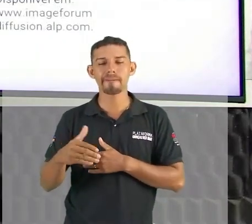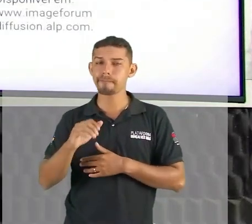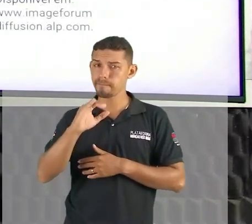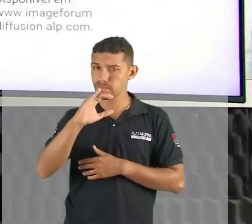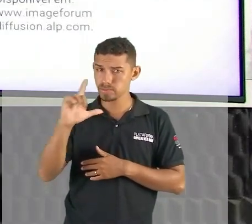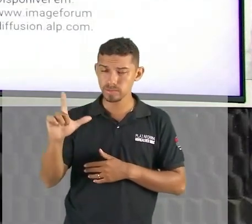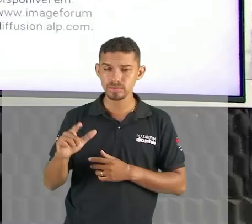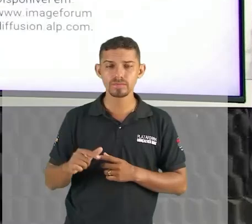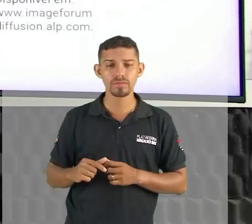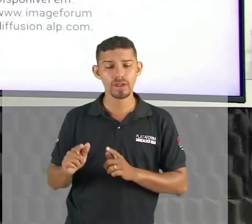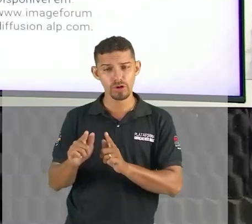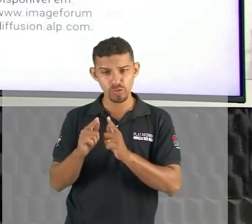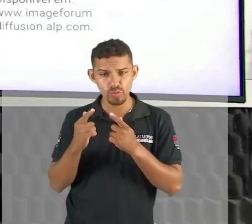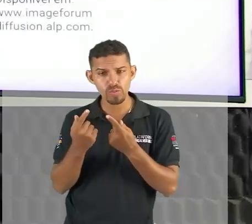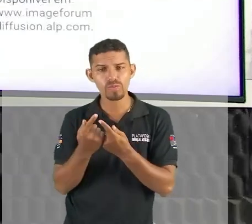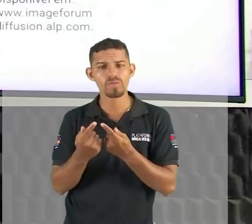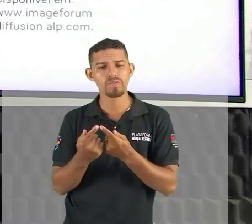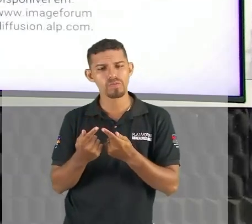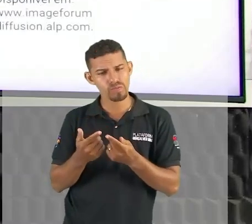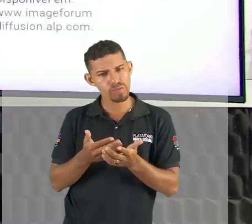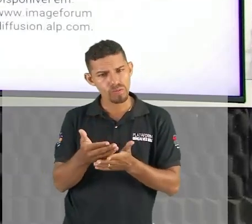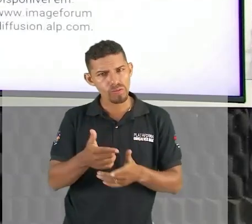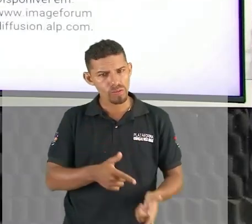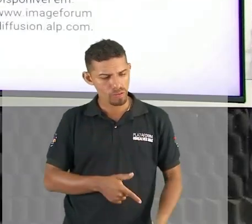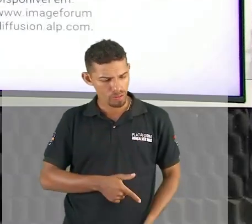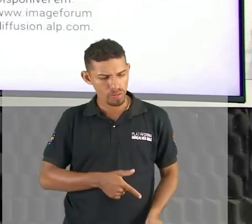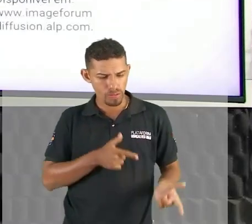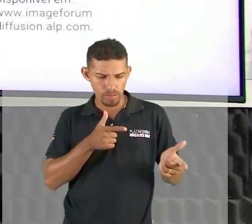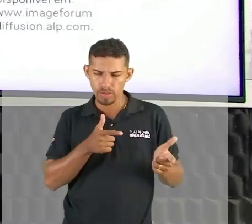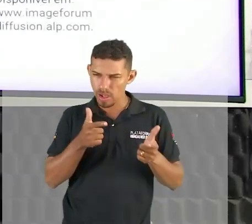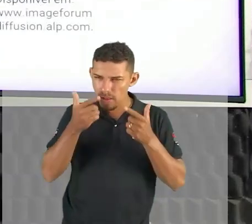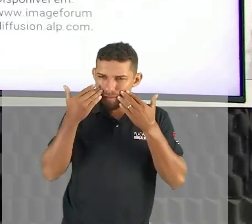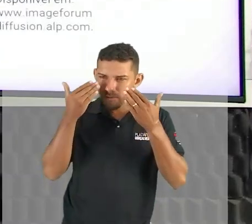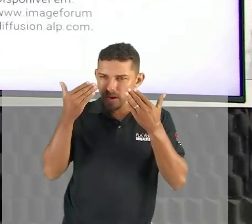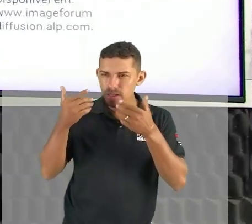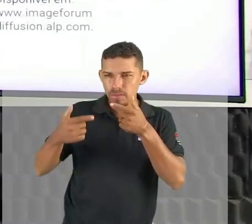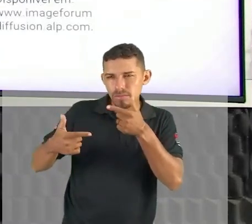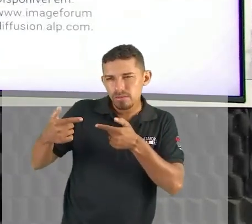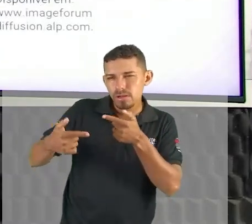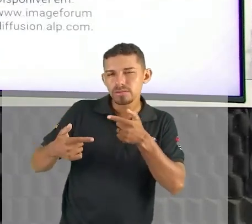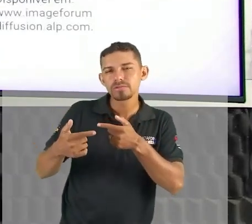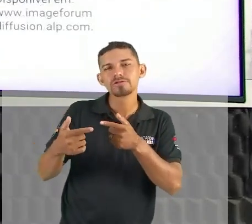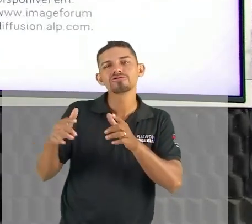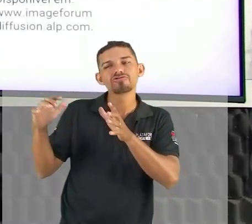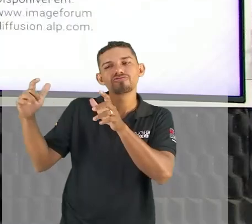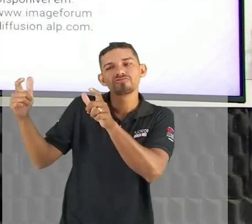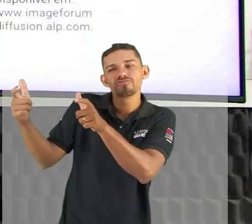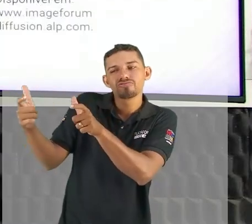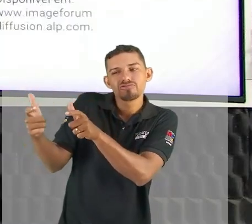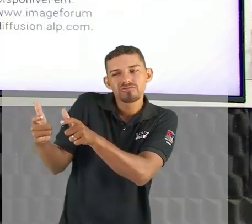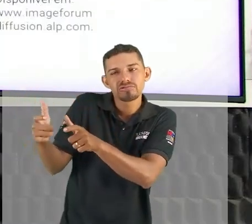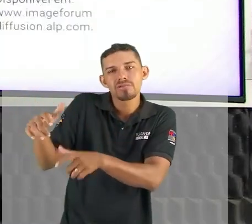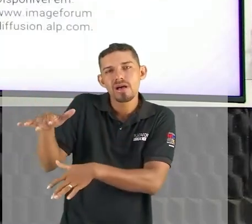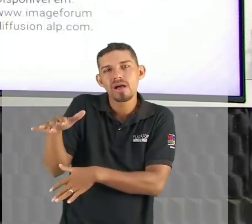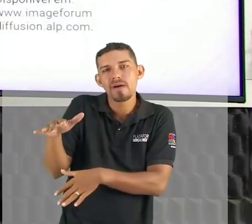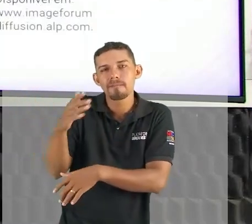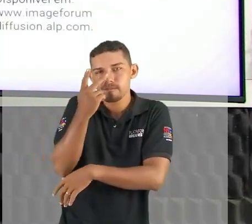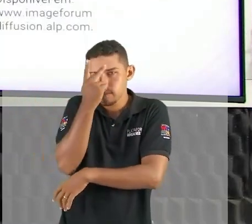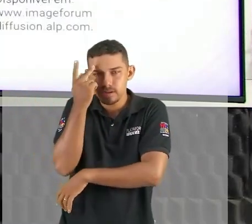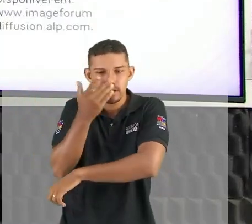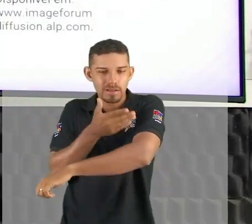claro, esse grupo ele começa então a pegar em armas também, a enfrentar, né, esse grupo minoritário